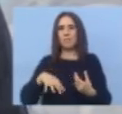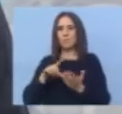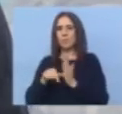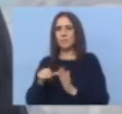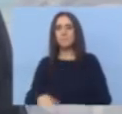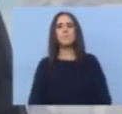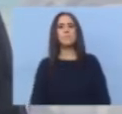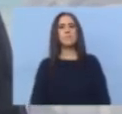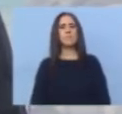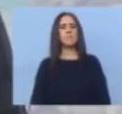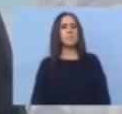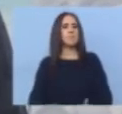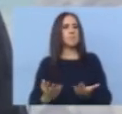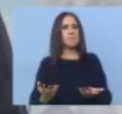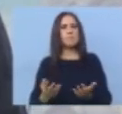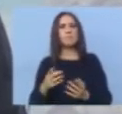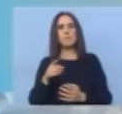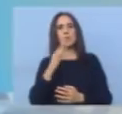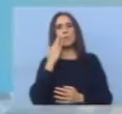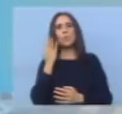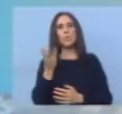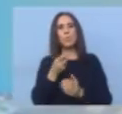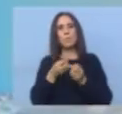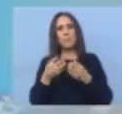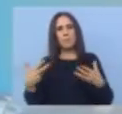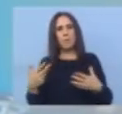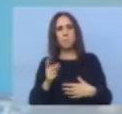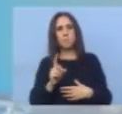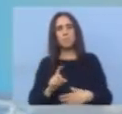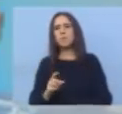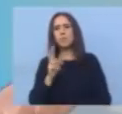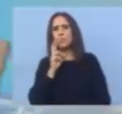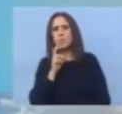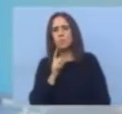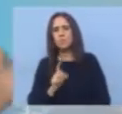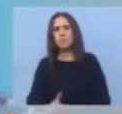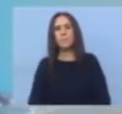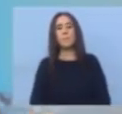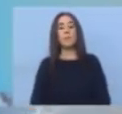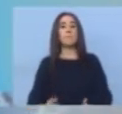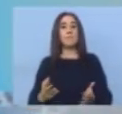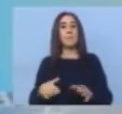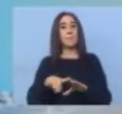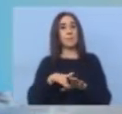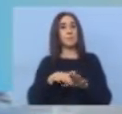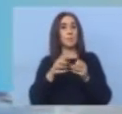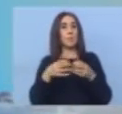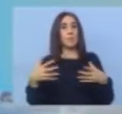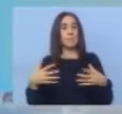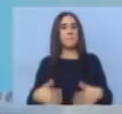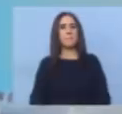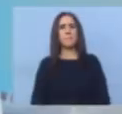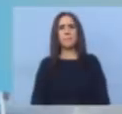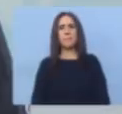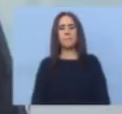projeto. E não é possível, enfim, fazer aumentar esse número de cláusulas? Esse número que desculpe? Permitir que haja mais participantes? Todos os